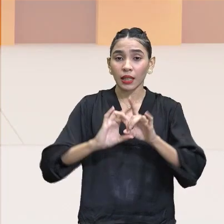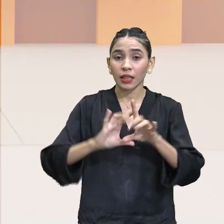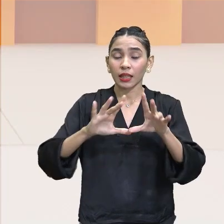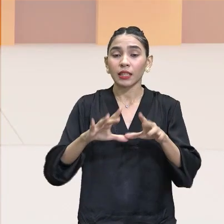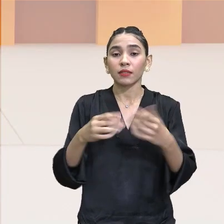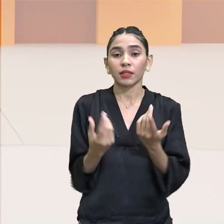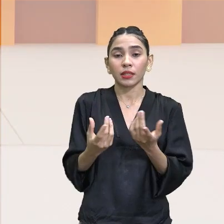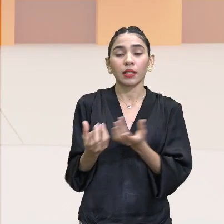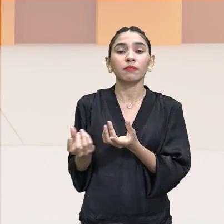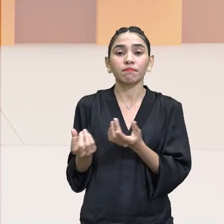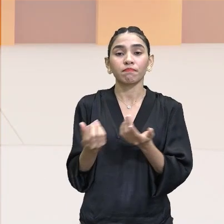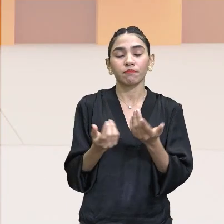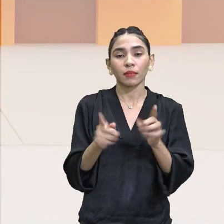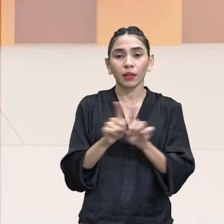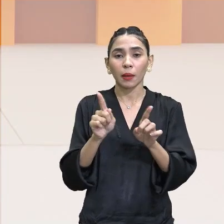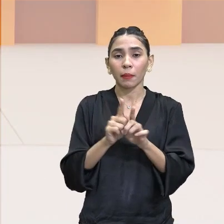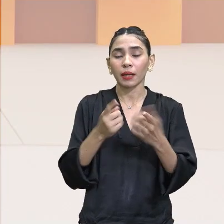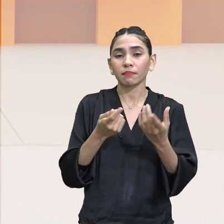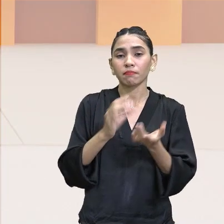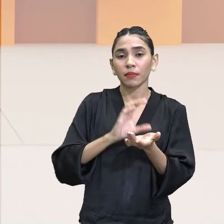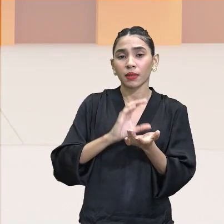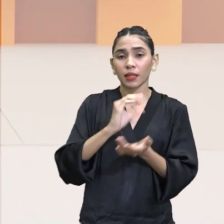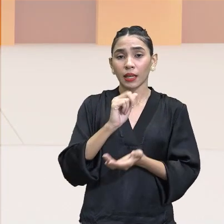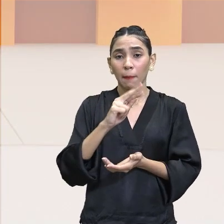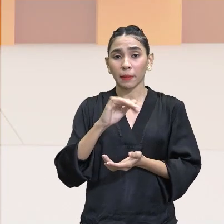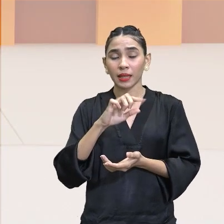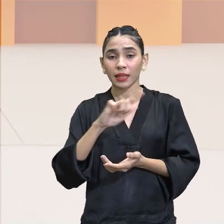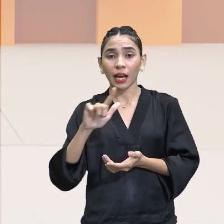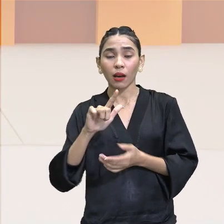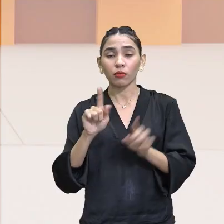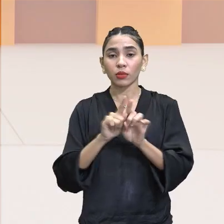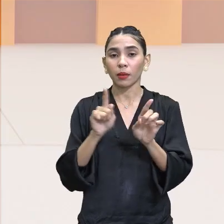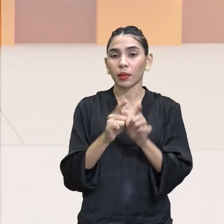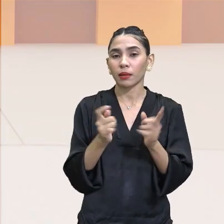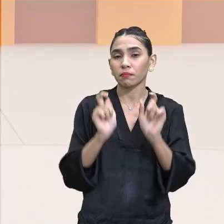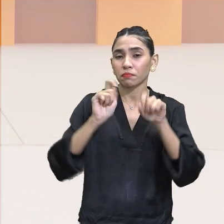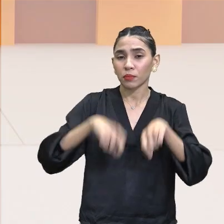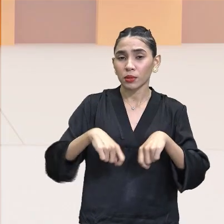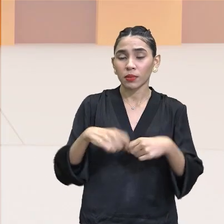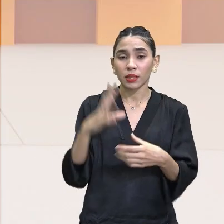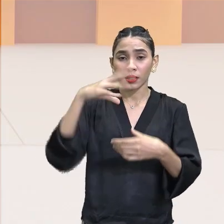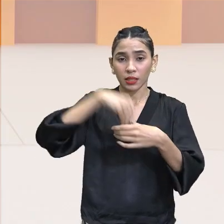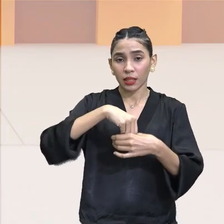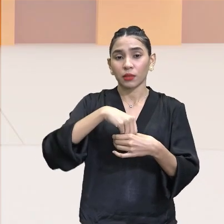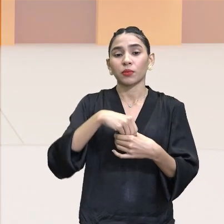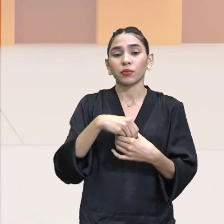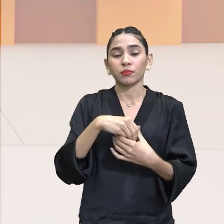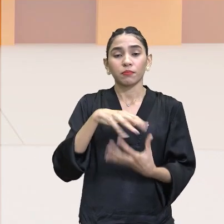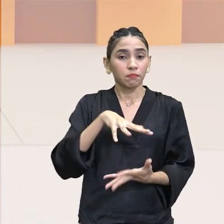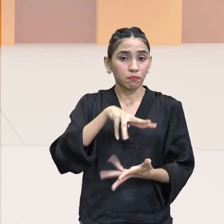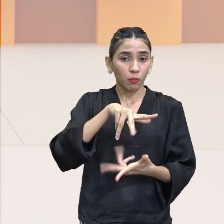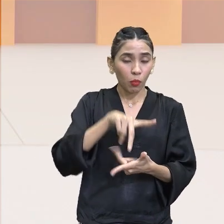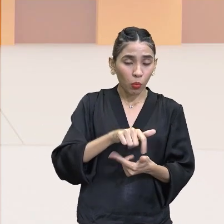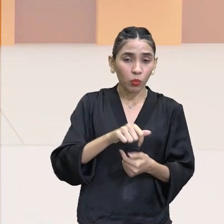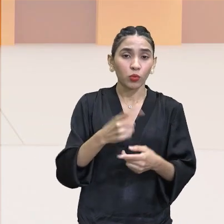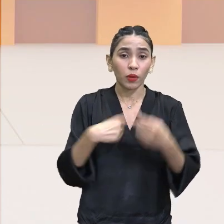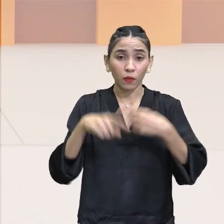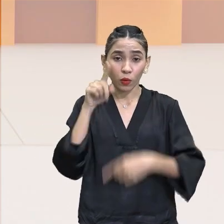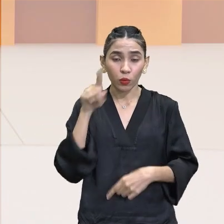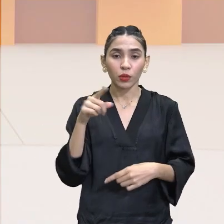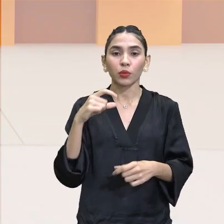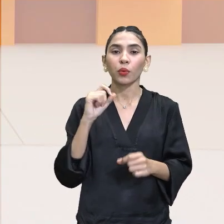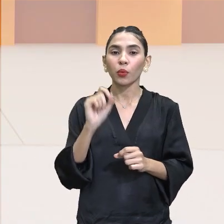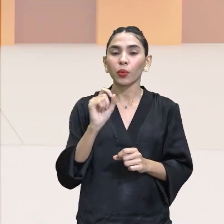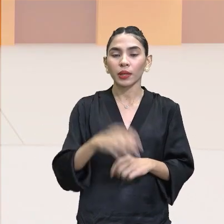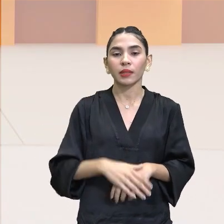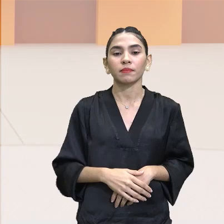de mercadorias e de capitais, né? A gente tem, por exemplo, a possibilidade, dentro de um mundo globalizado, de circular,